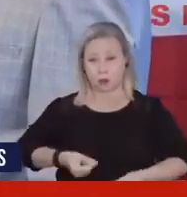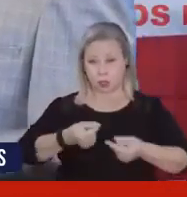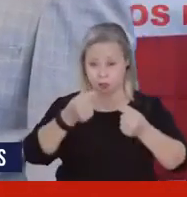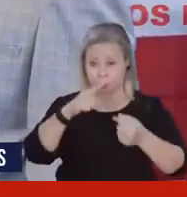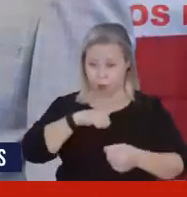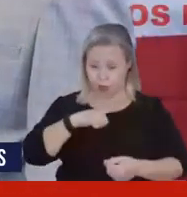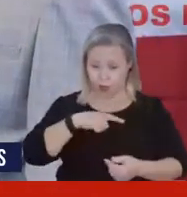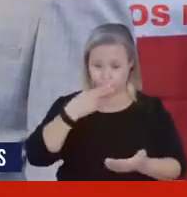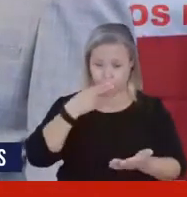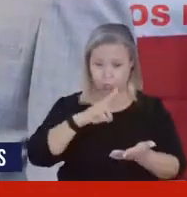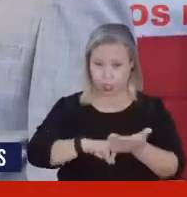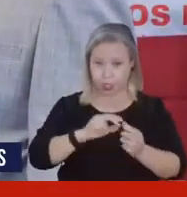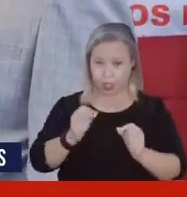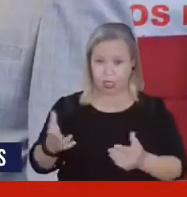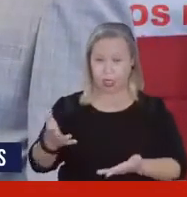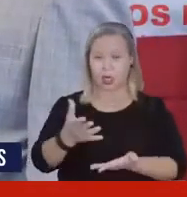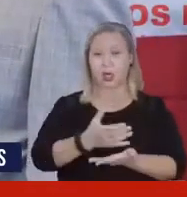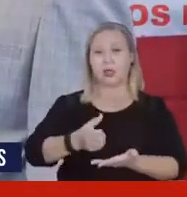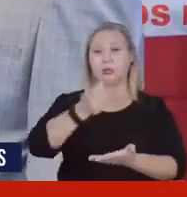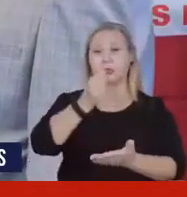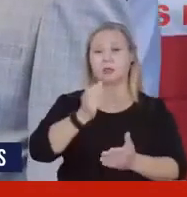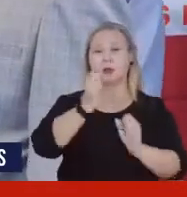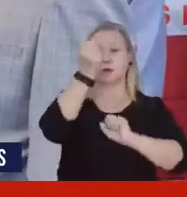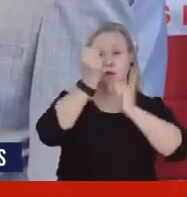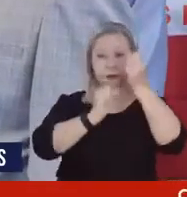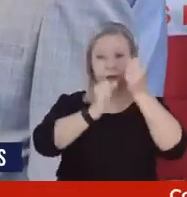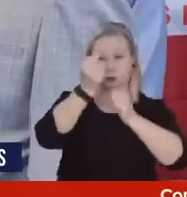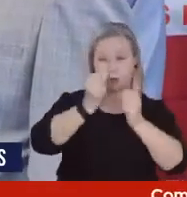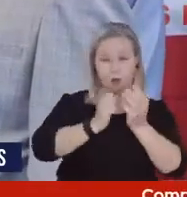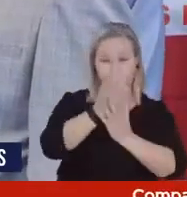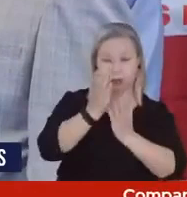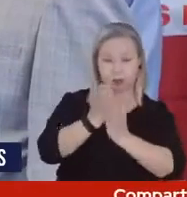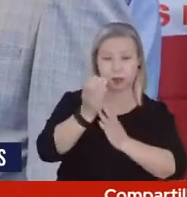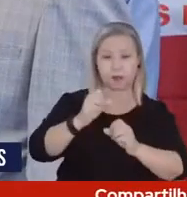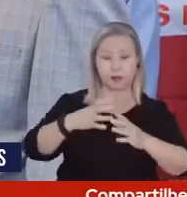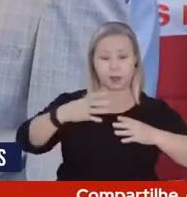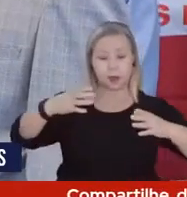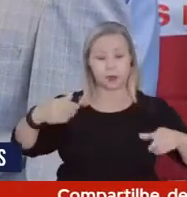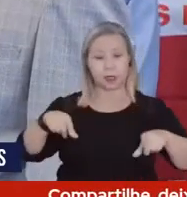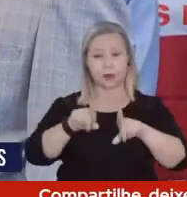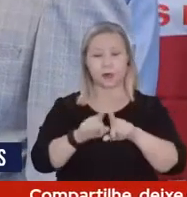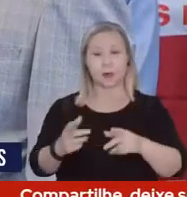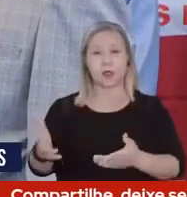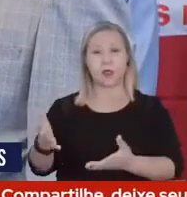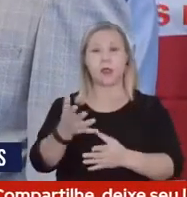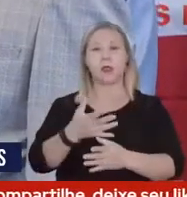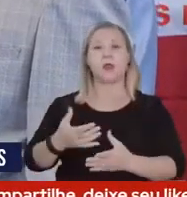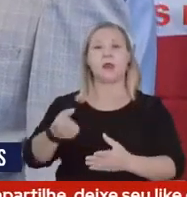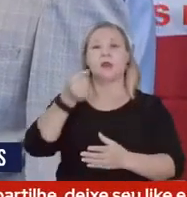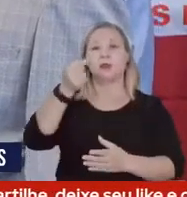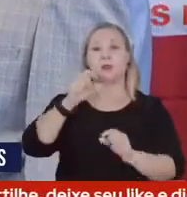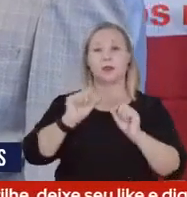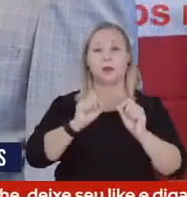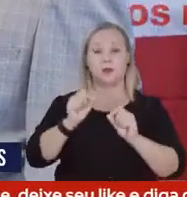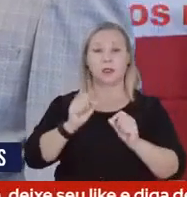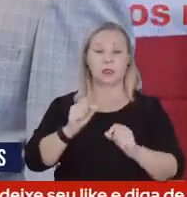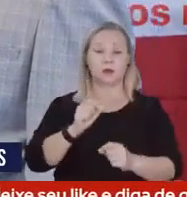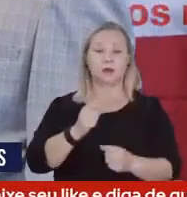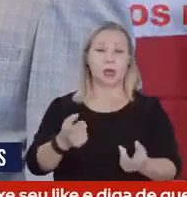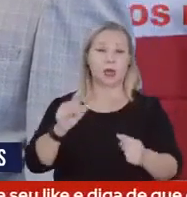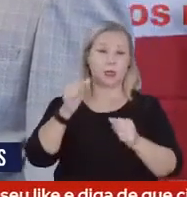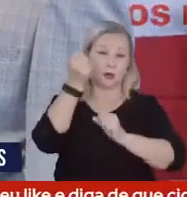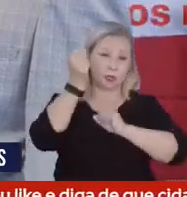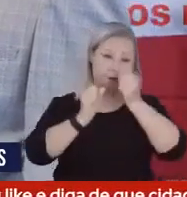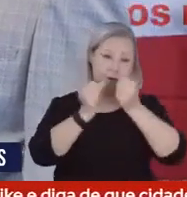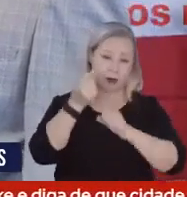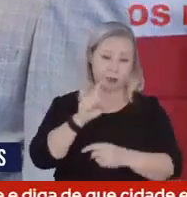parque de refino e ampliação dele, nós temos a retomada da nossa fábrica de fertilizantes, na verdade, das nossas fábricas de fertilizantes,